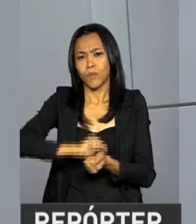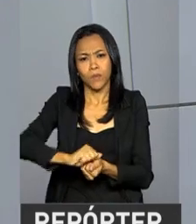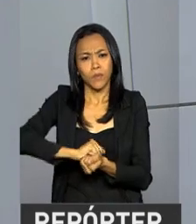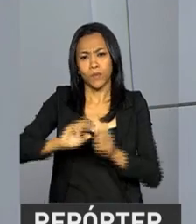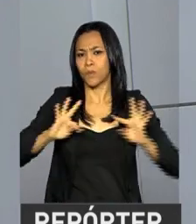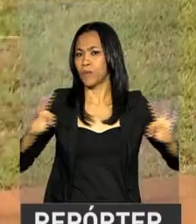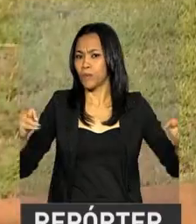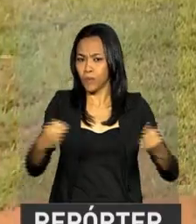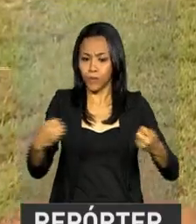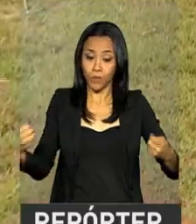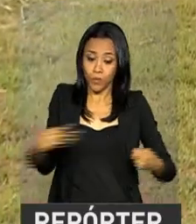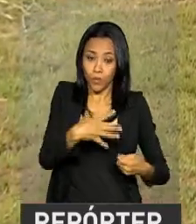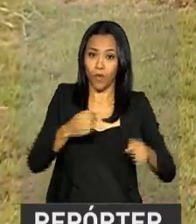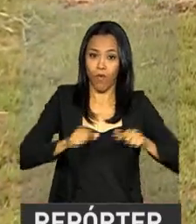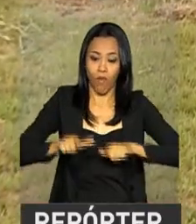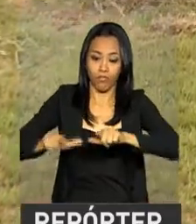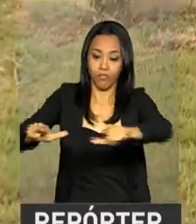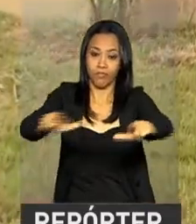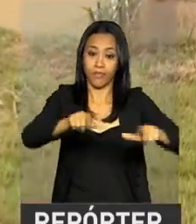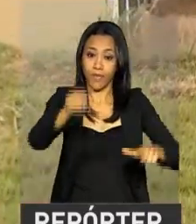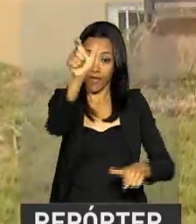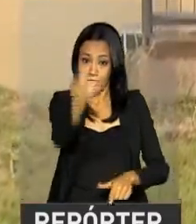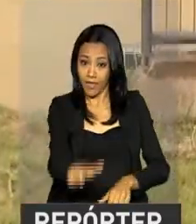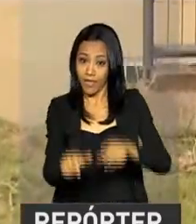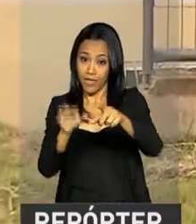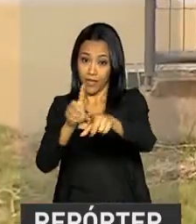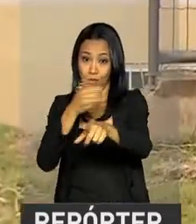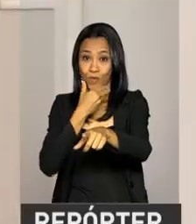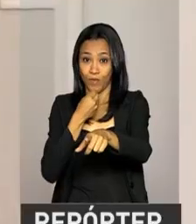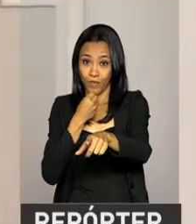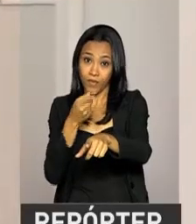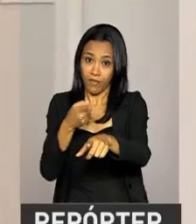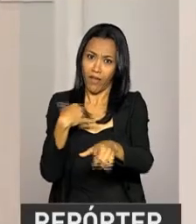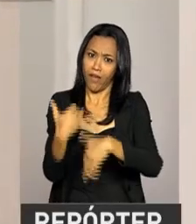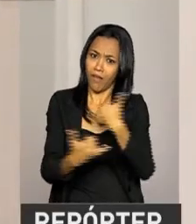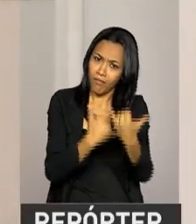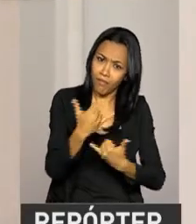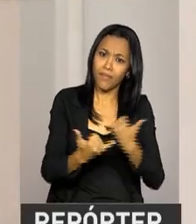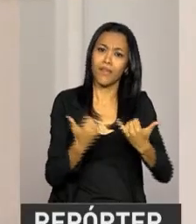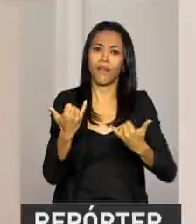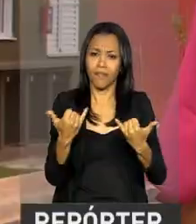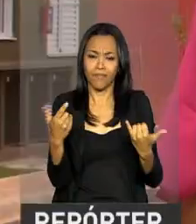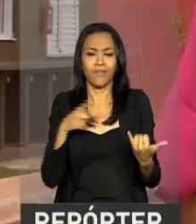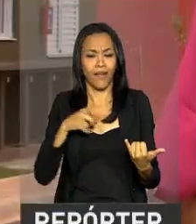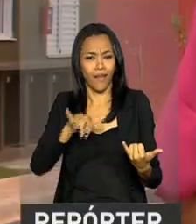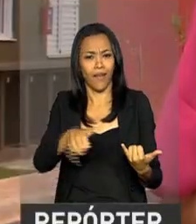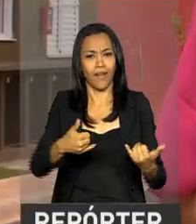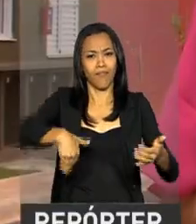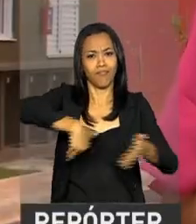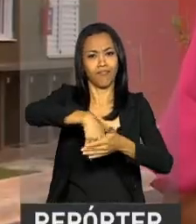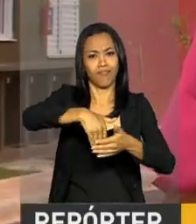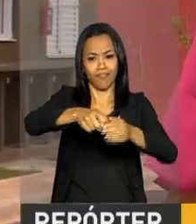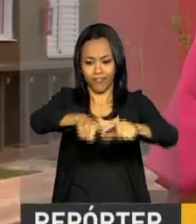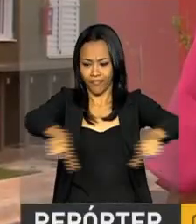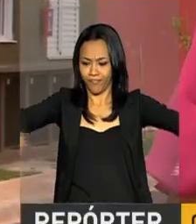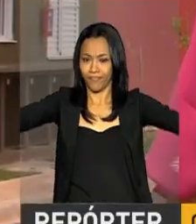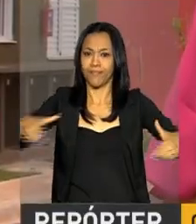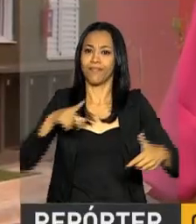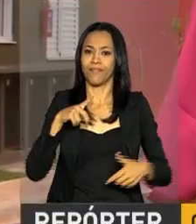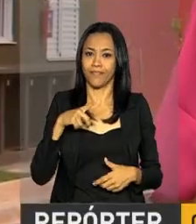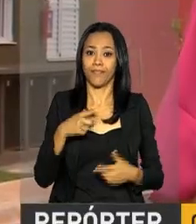revestido em cerâmica. E o Dudu ainda vai poder aproveitar o parque infantil e a quadra de esportes. O condomínio é